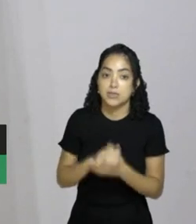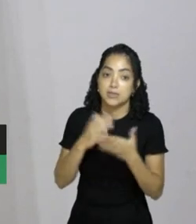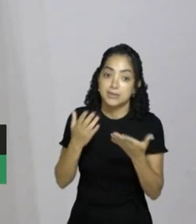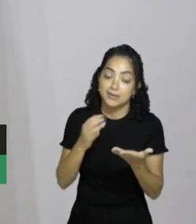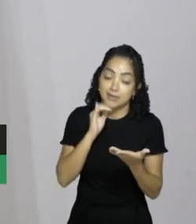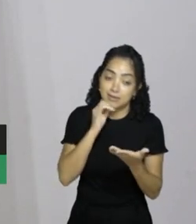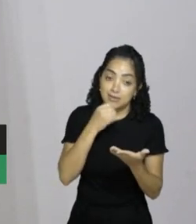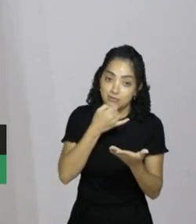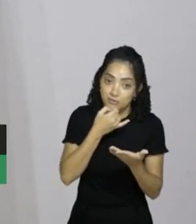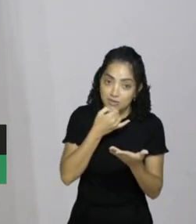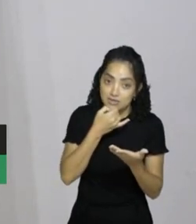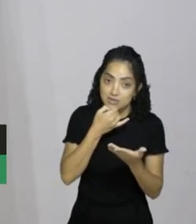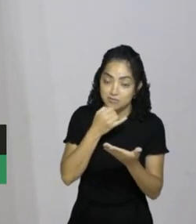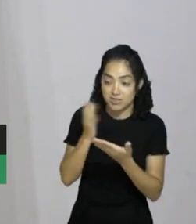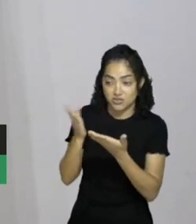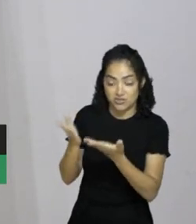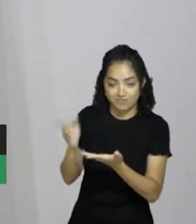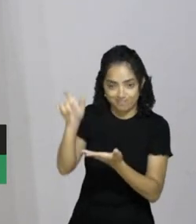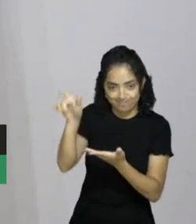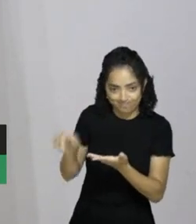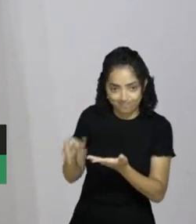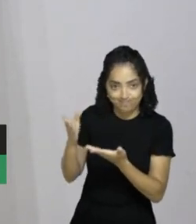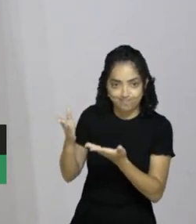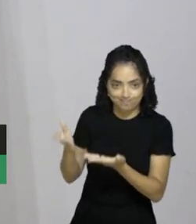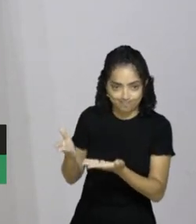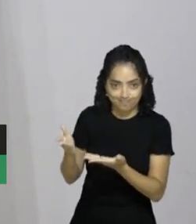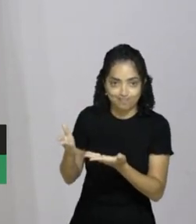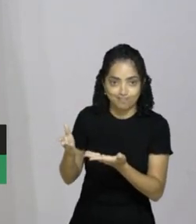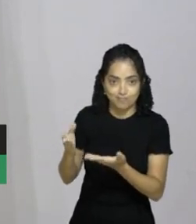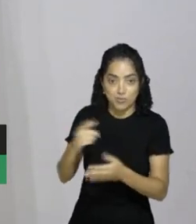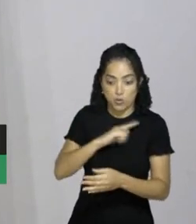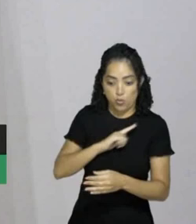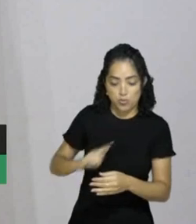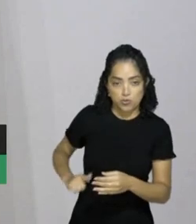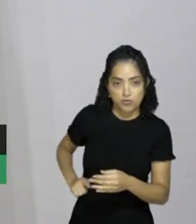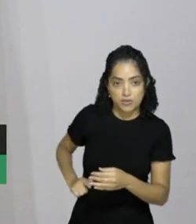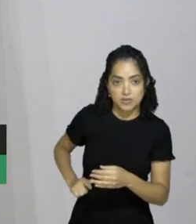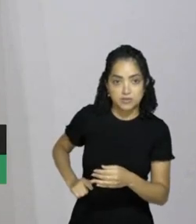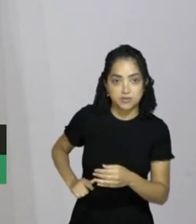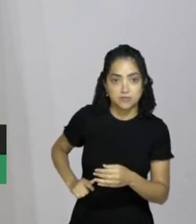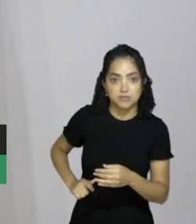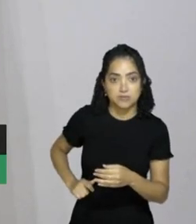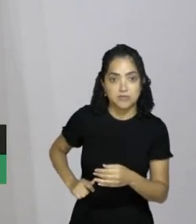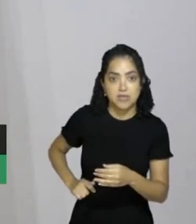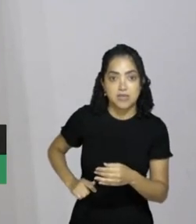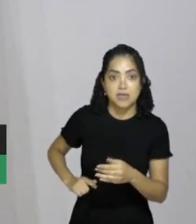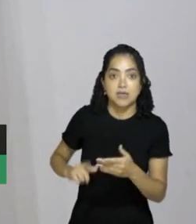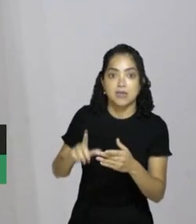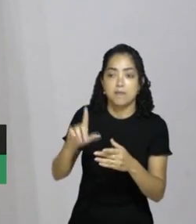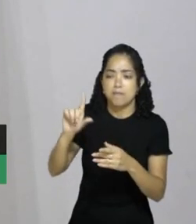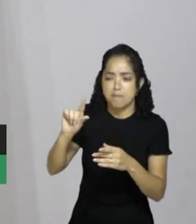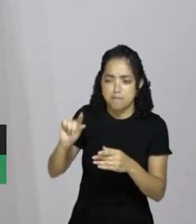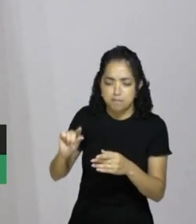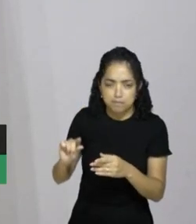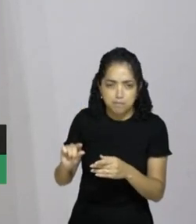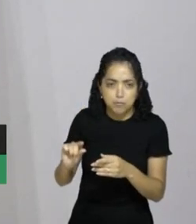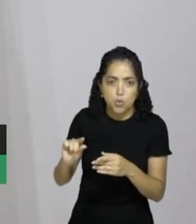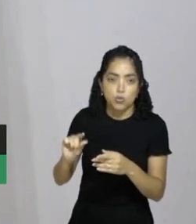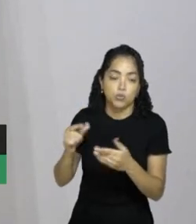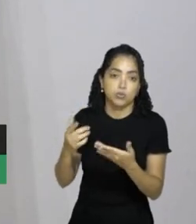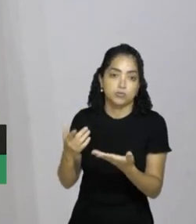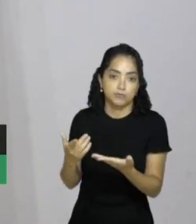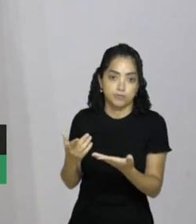teve que ter esse cidadão a frente como Governador é um dos que menos tem é onde a prática